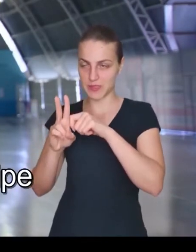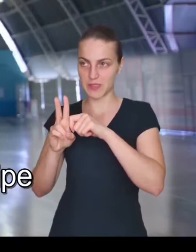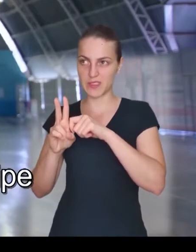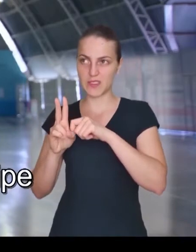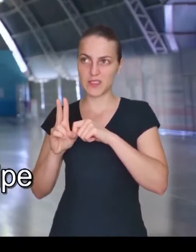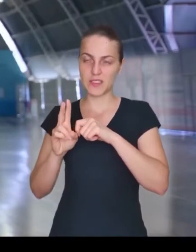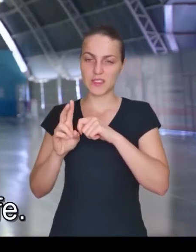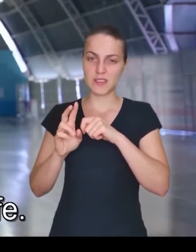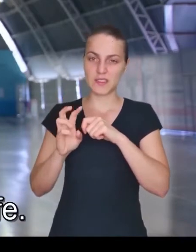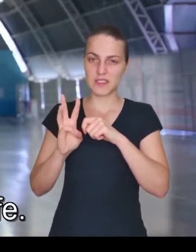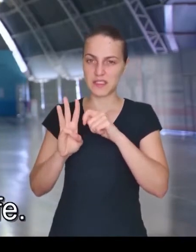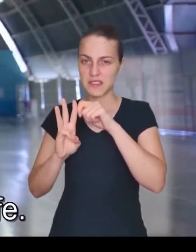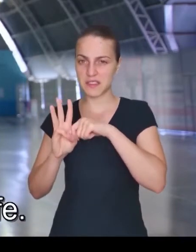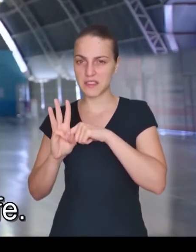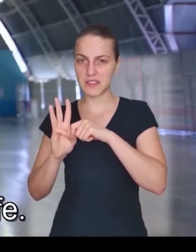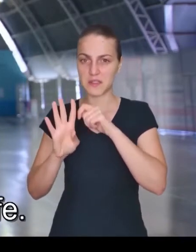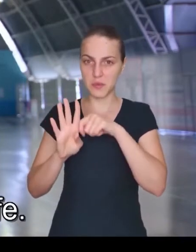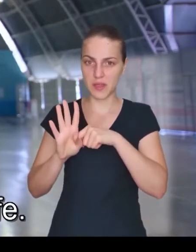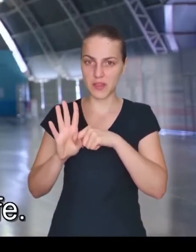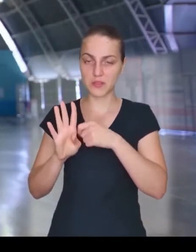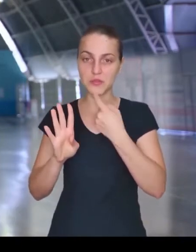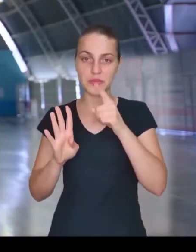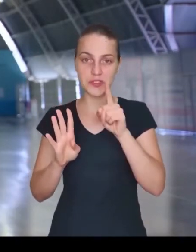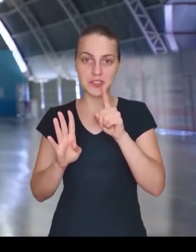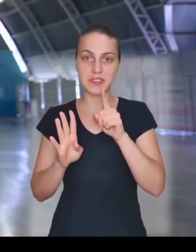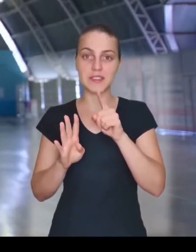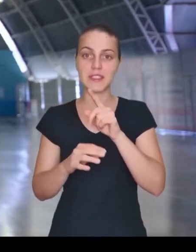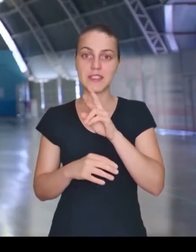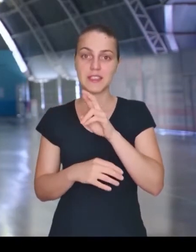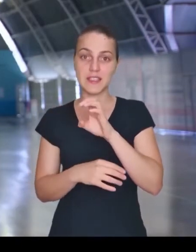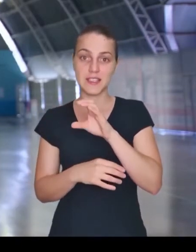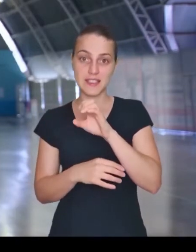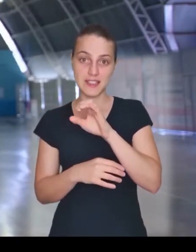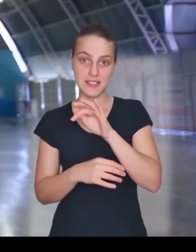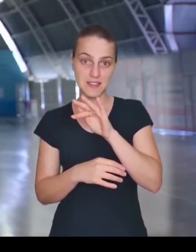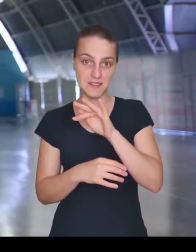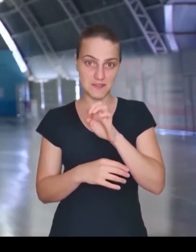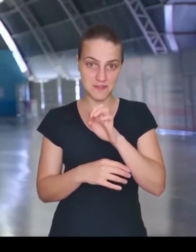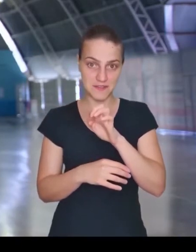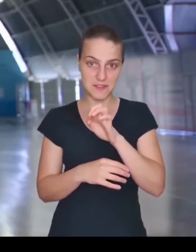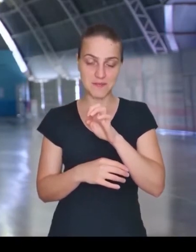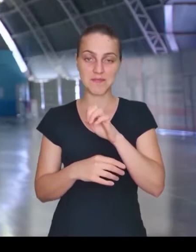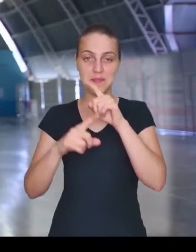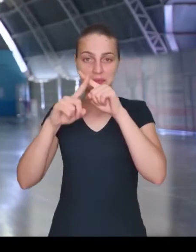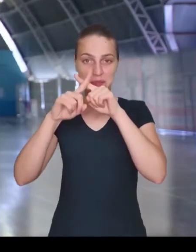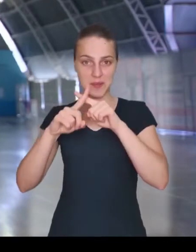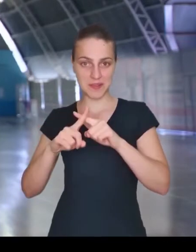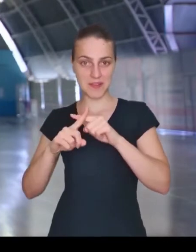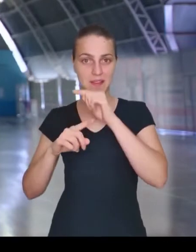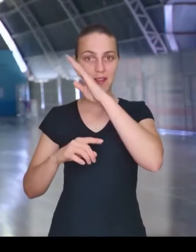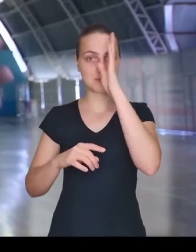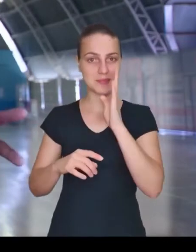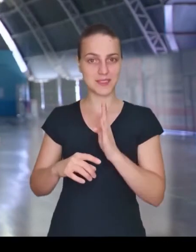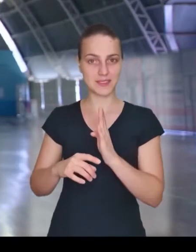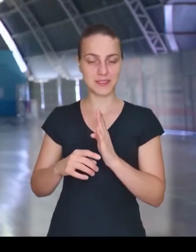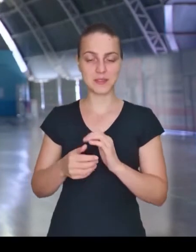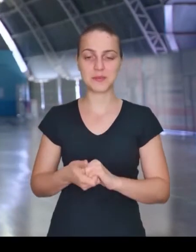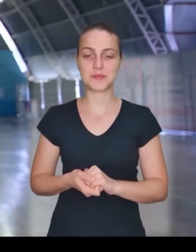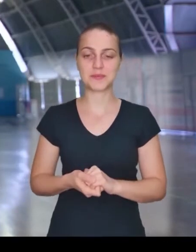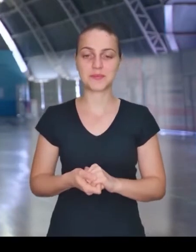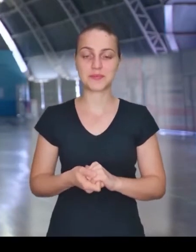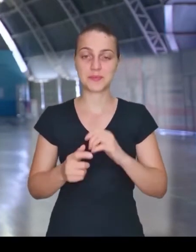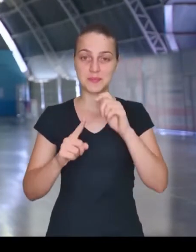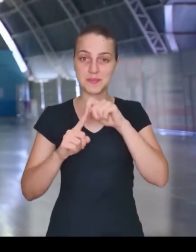equipe, a gente foi disputar um campeonato brasileiro em Recife. Recebi o troféu Revelação do Campeonato Brasileiro. 6 meses depois,